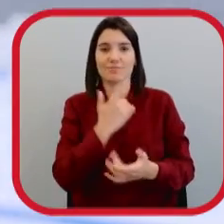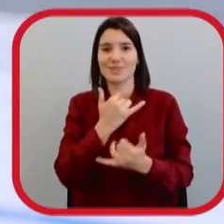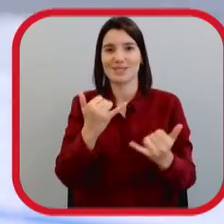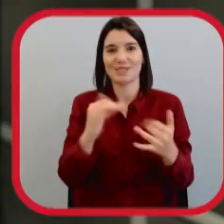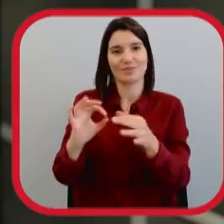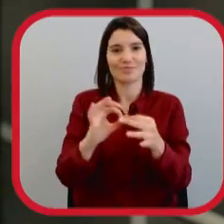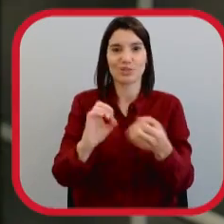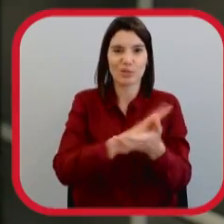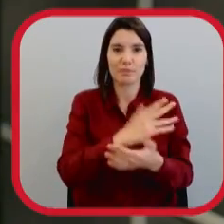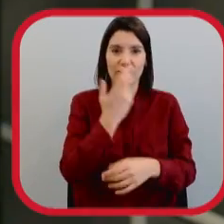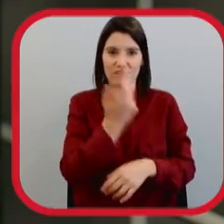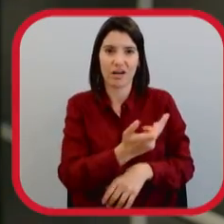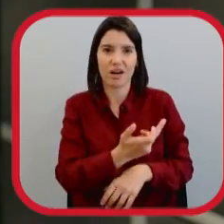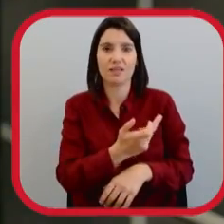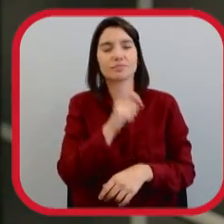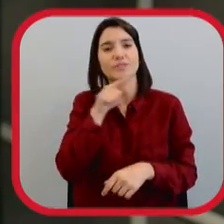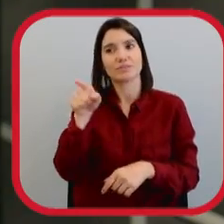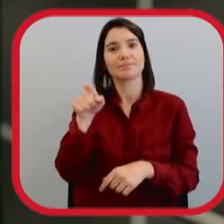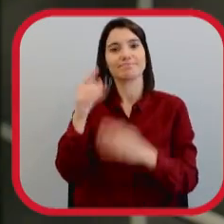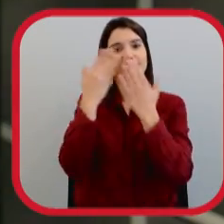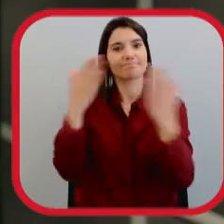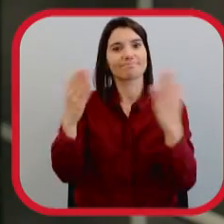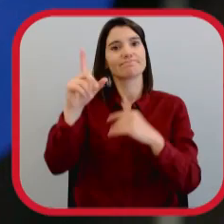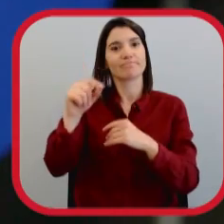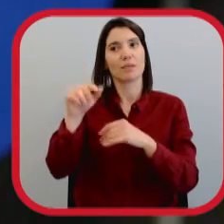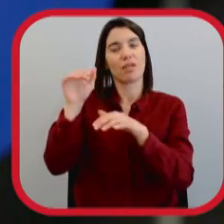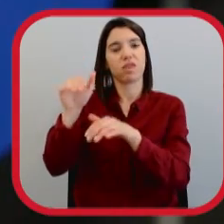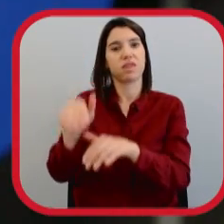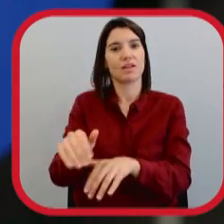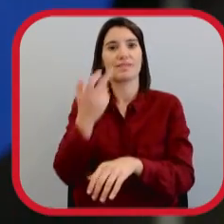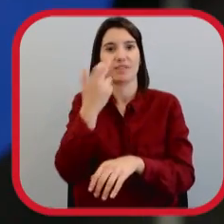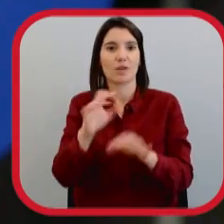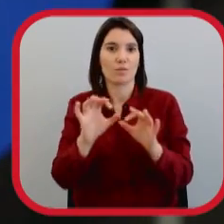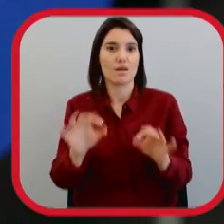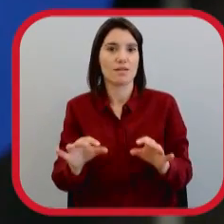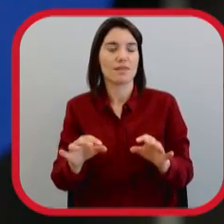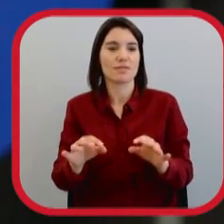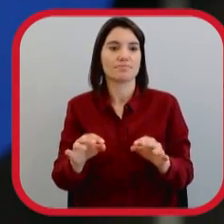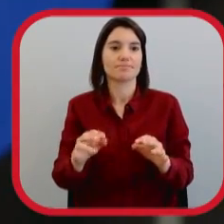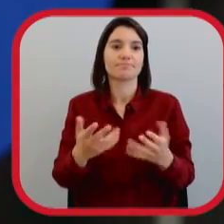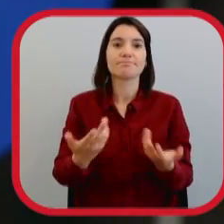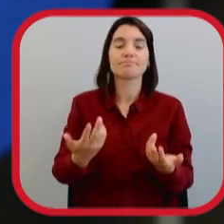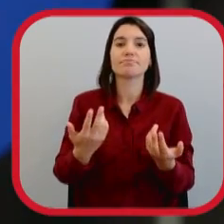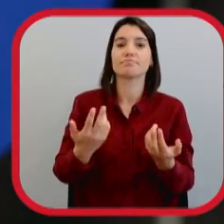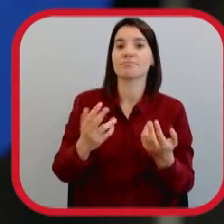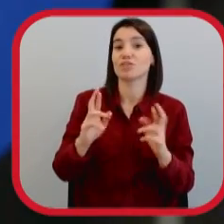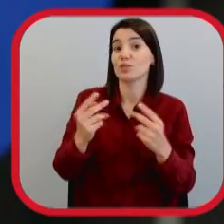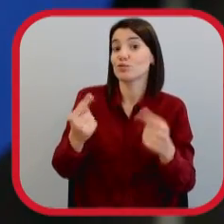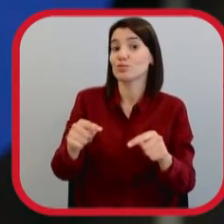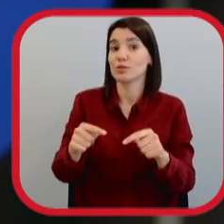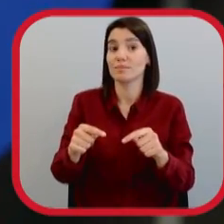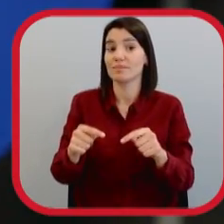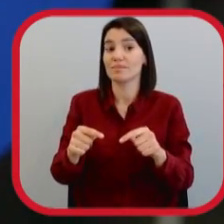temos um jornalismo fraco, é muito provável que a democracia enfraqueça e esperamos só que